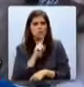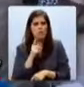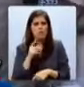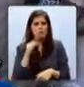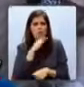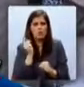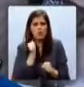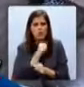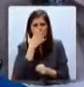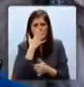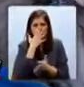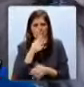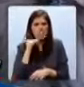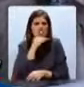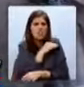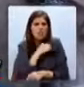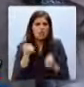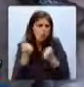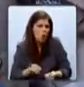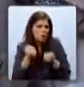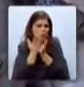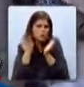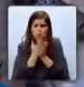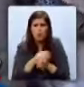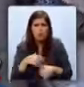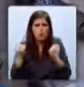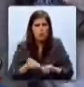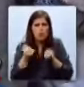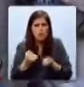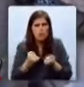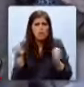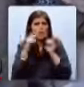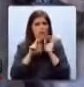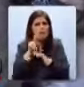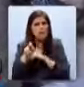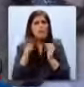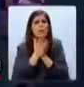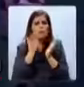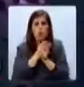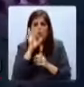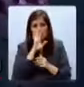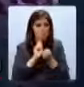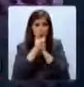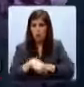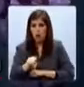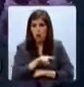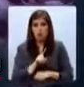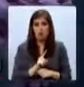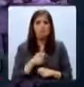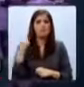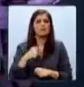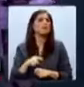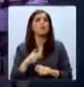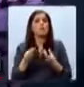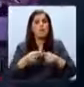frio, parece gelo lá dentro, não conseguimos estudar assim. Não dá, ninguém vai entrar na escola enquanto isto não mudar, ninguém. Temos salas com 4